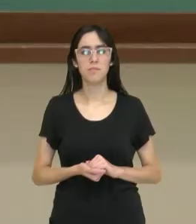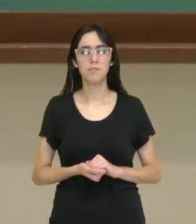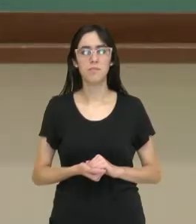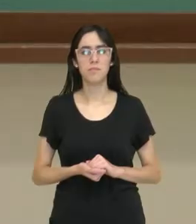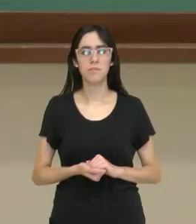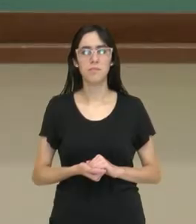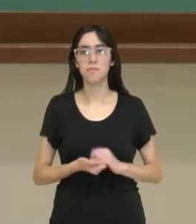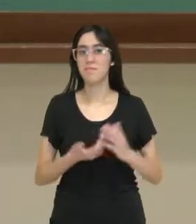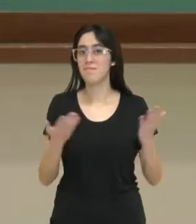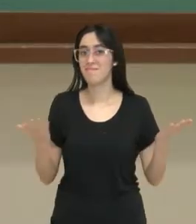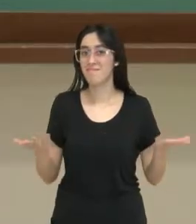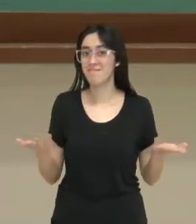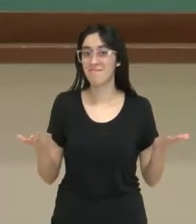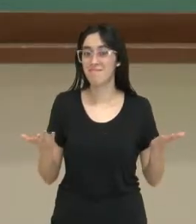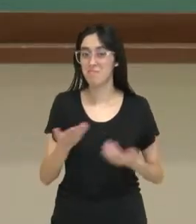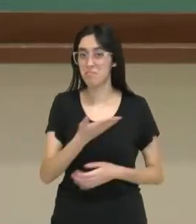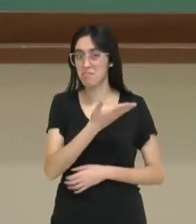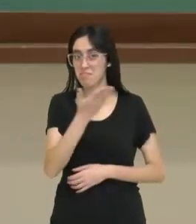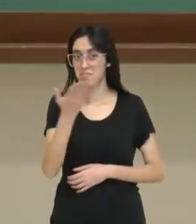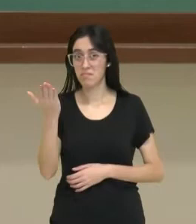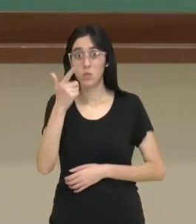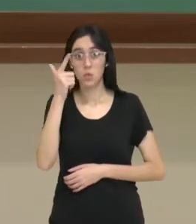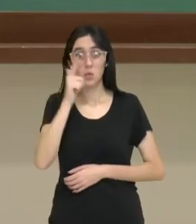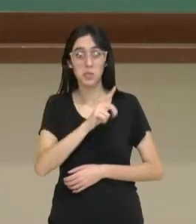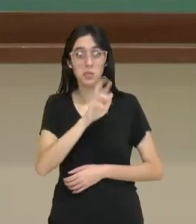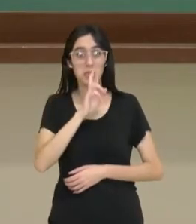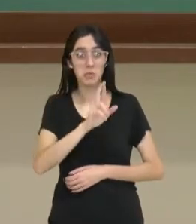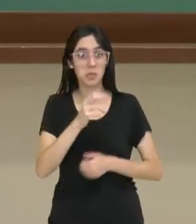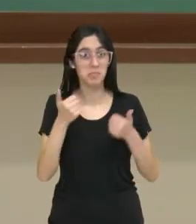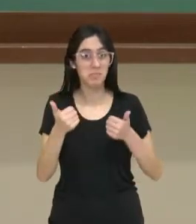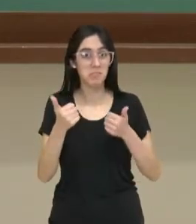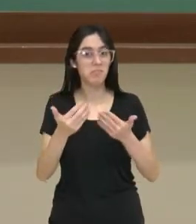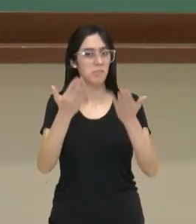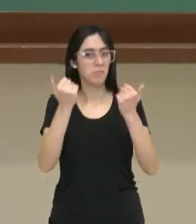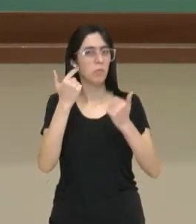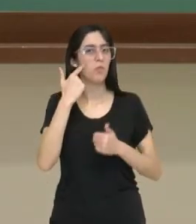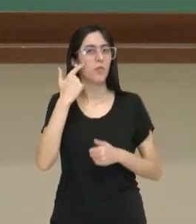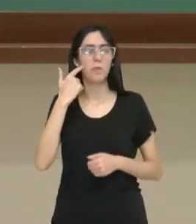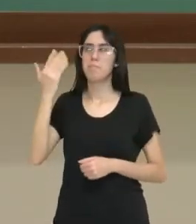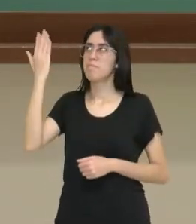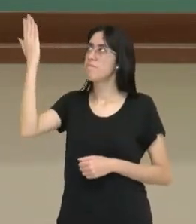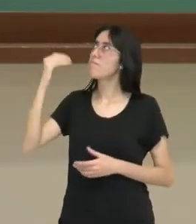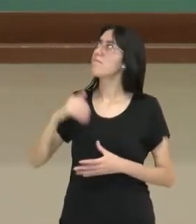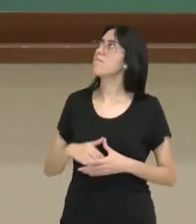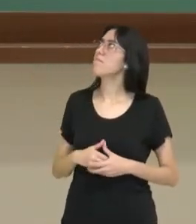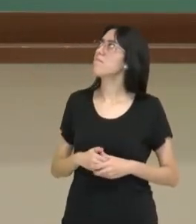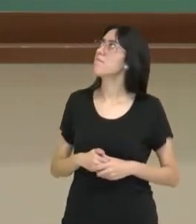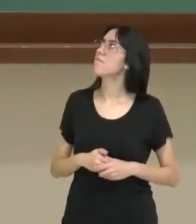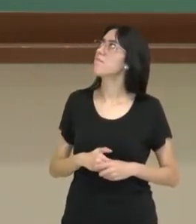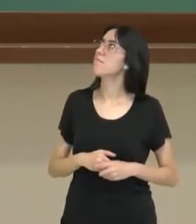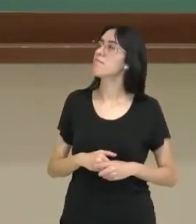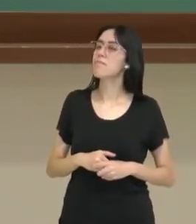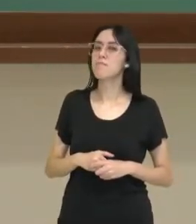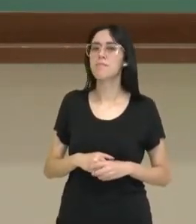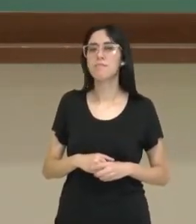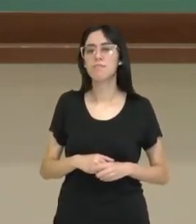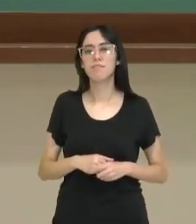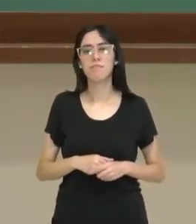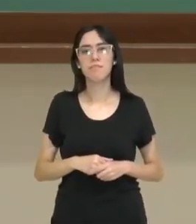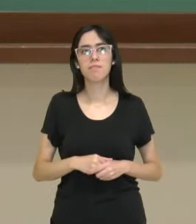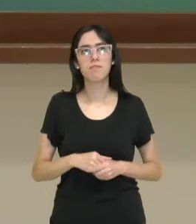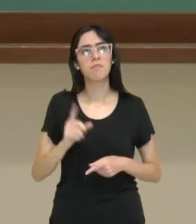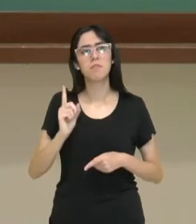E aí, chicos e chicas, responderam? Vamos a ver. ¿Por qué? ¿Por qué? Flamenco,